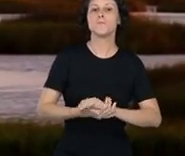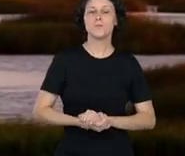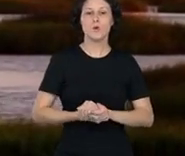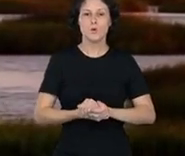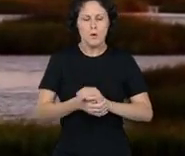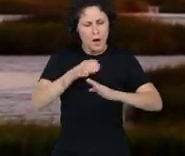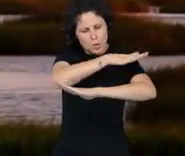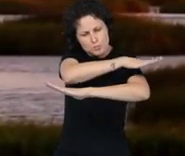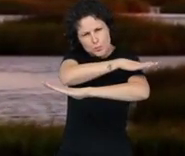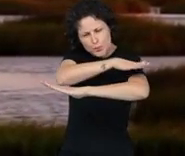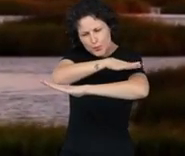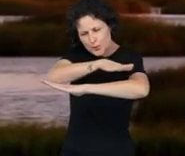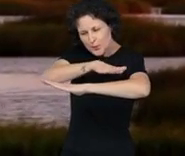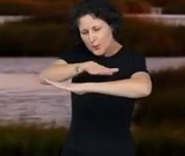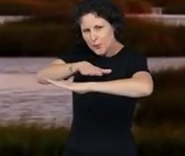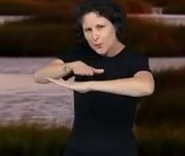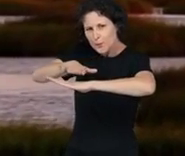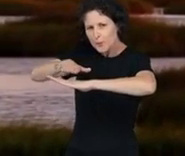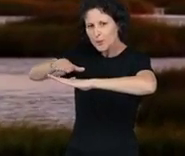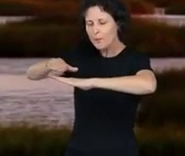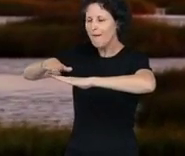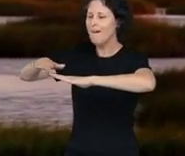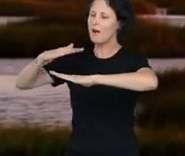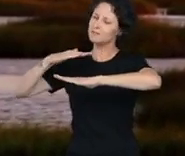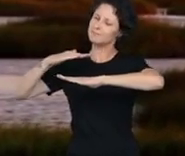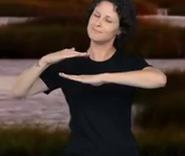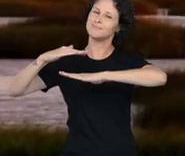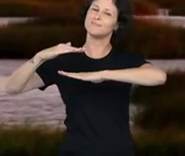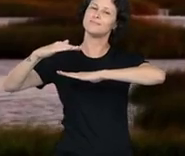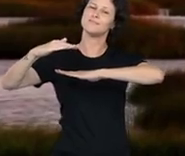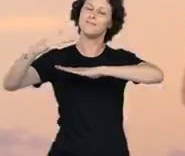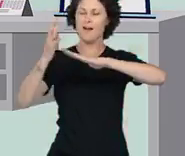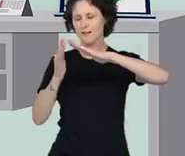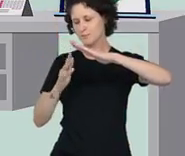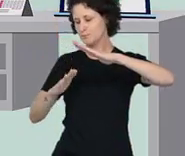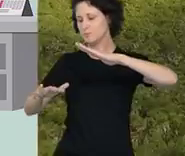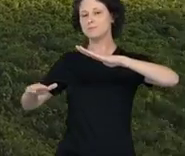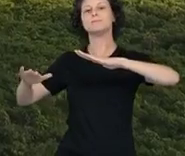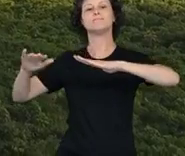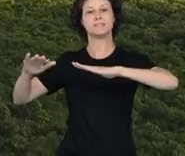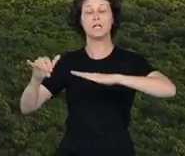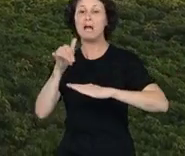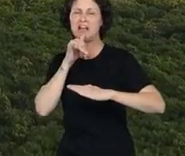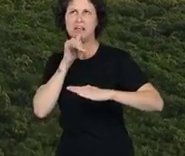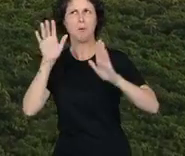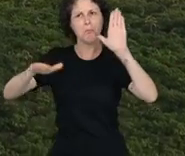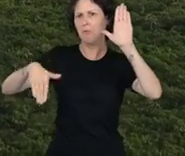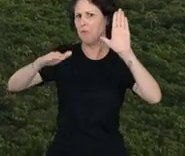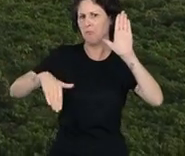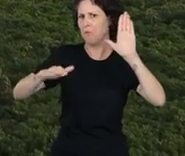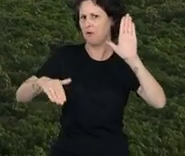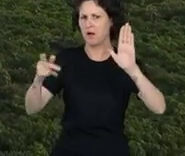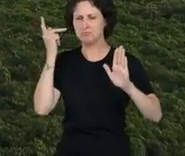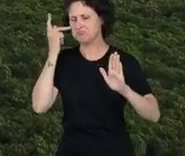próprio nome diz, as planícies são formadas por regiões bem planas e com baixas altitudes. O litoral brasileiro também é formado